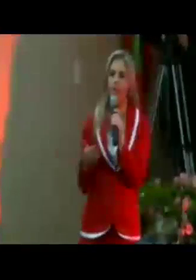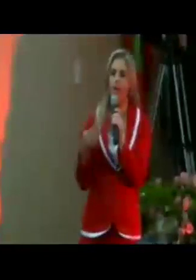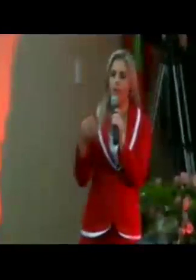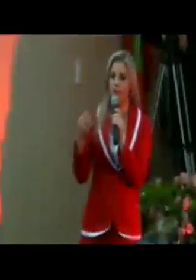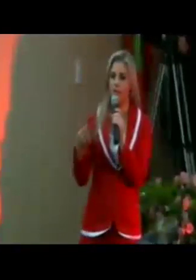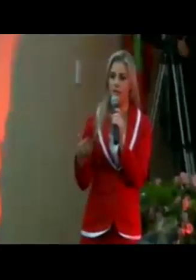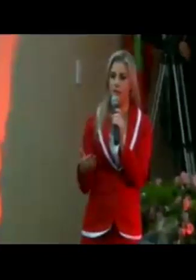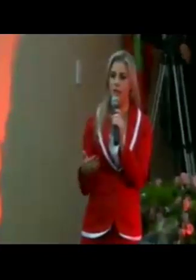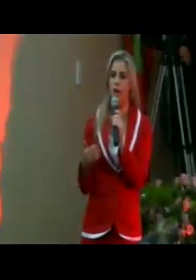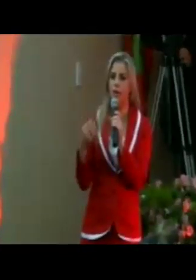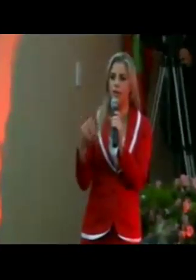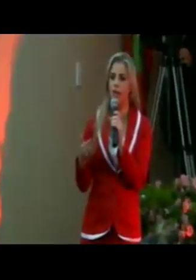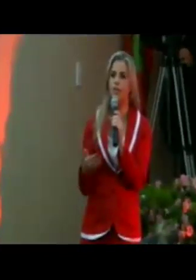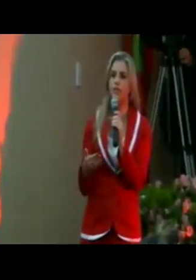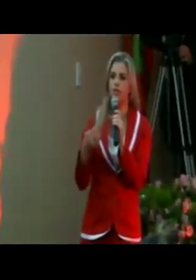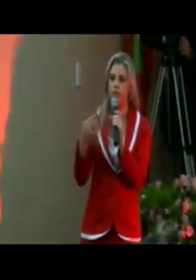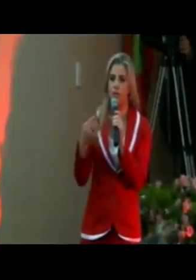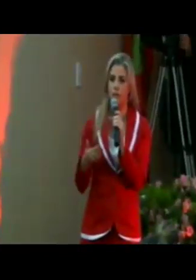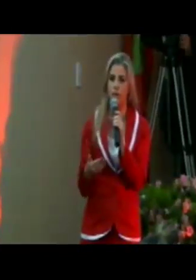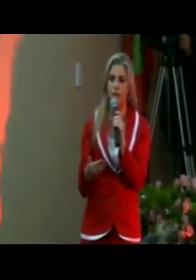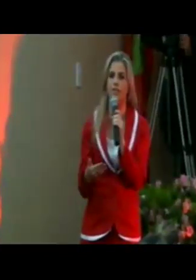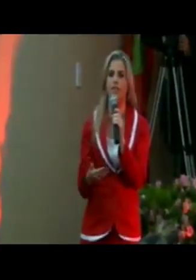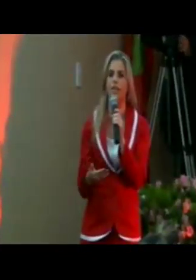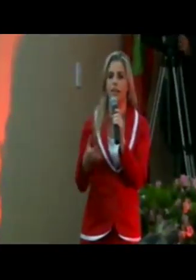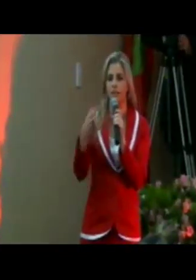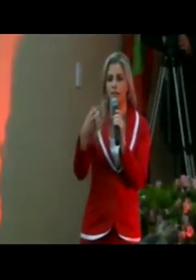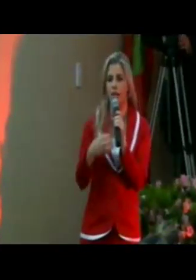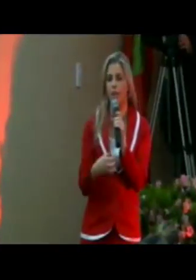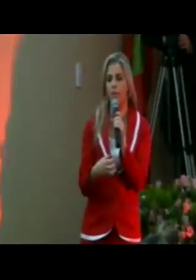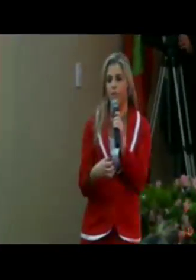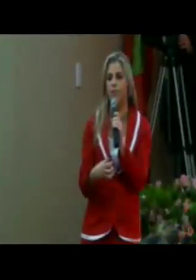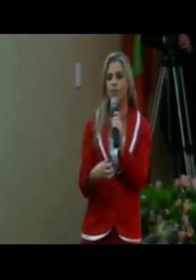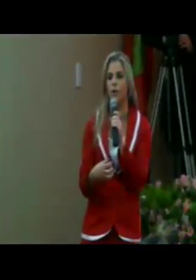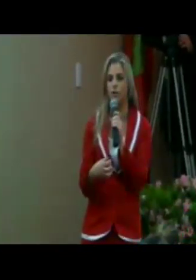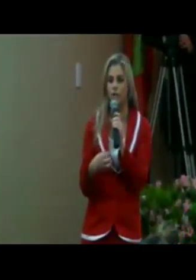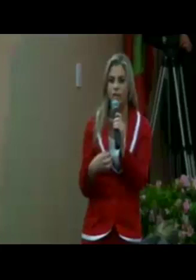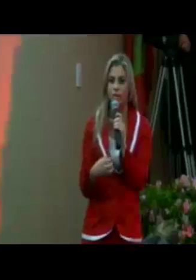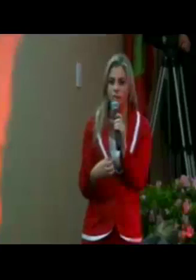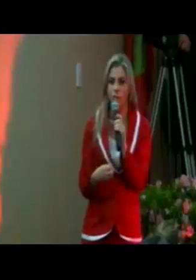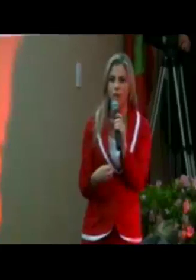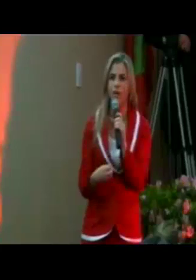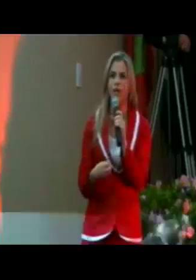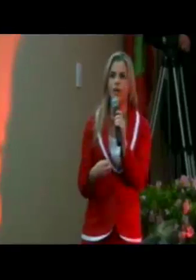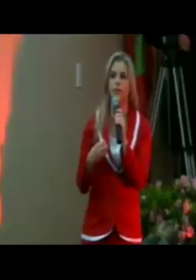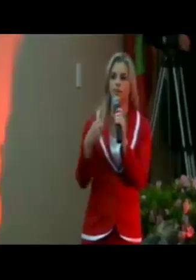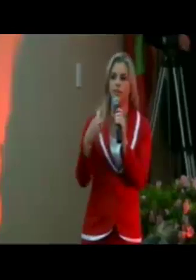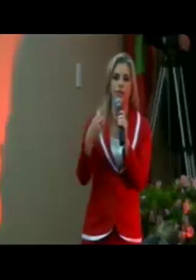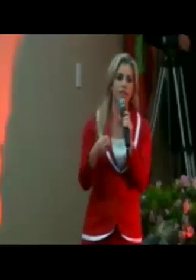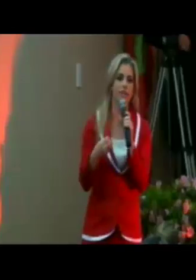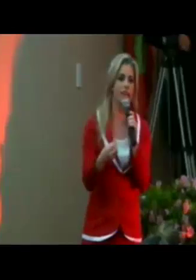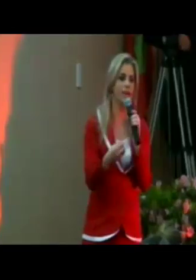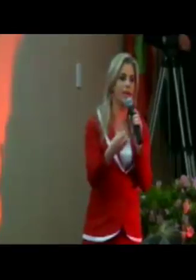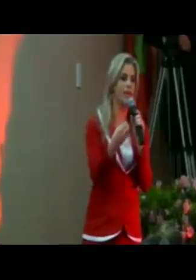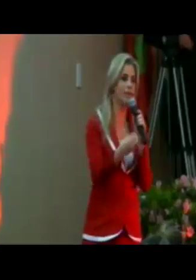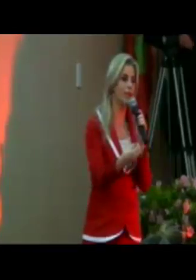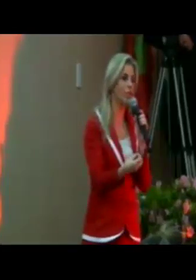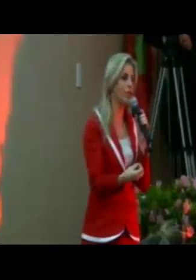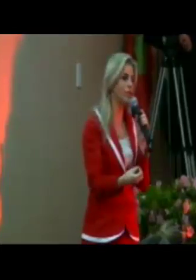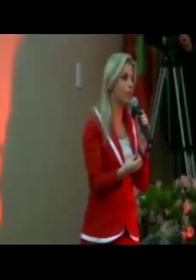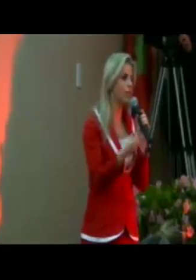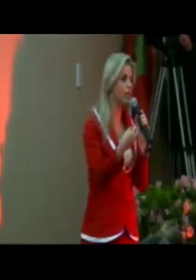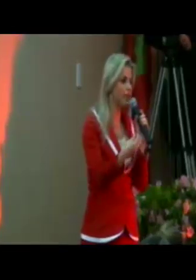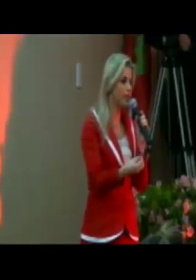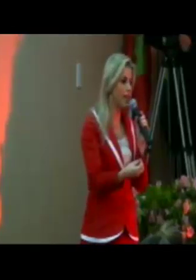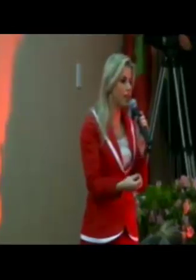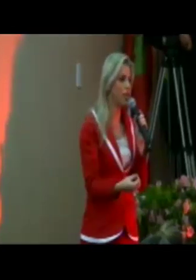delas é a questão da formação, da capacitação e da qualificação dos servidores, né, tanto da Câmara Municipal de Criciúma, mas a nossa